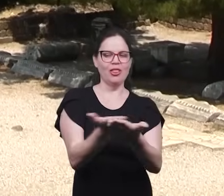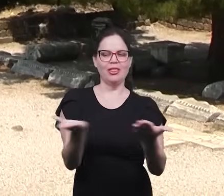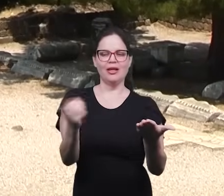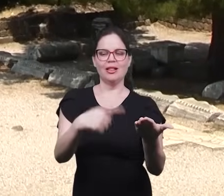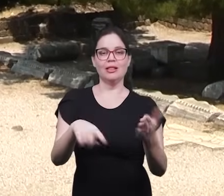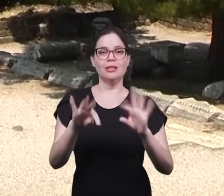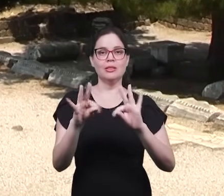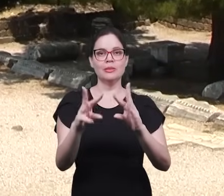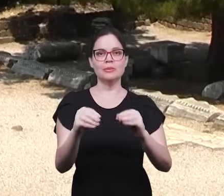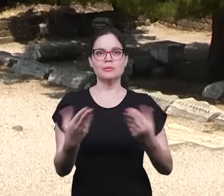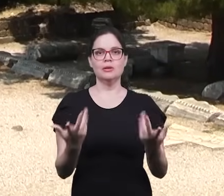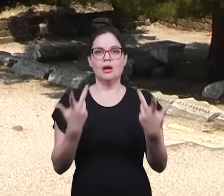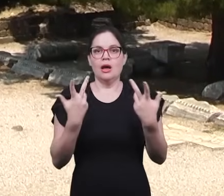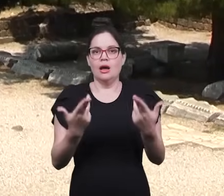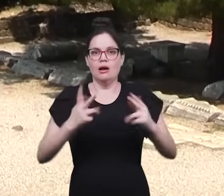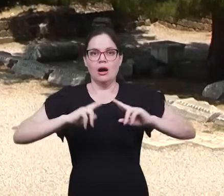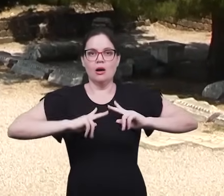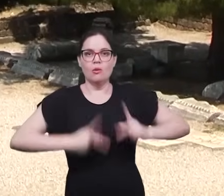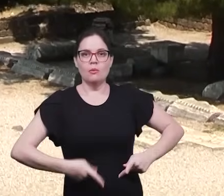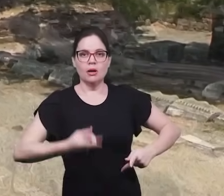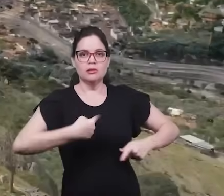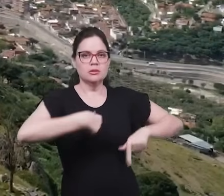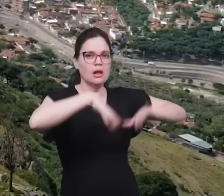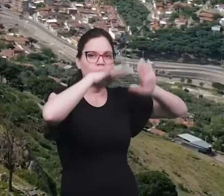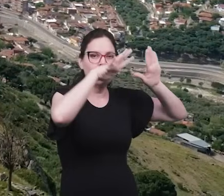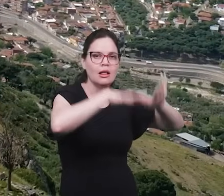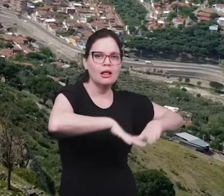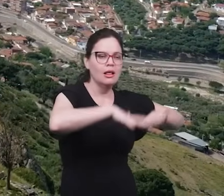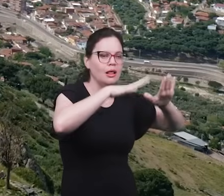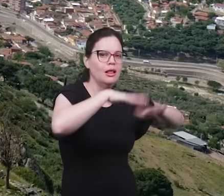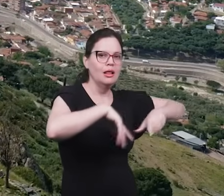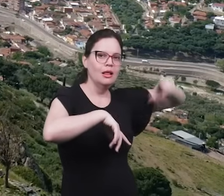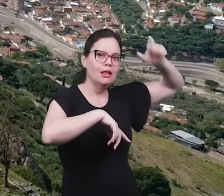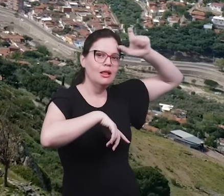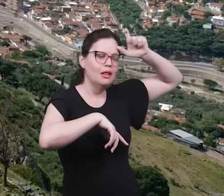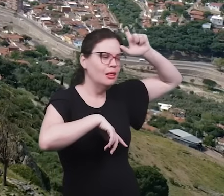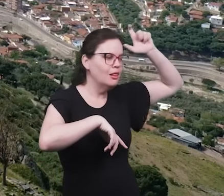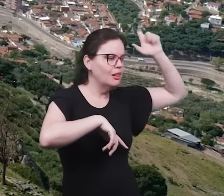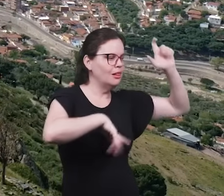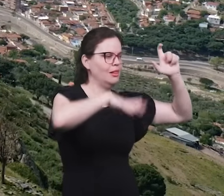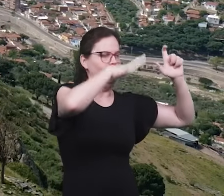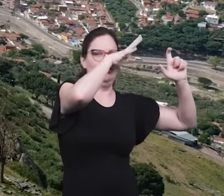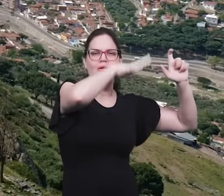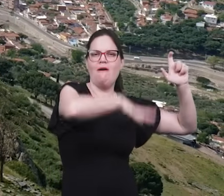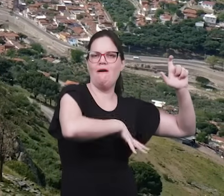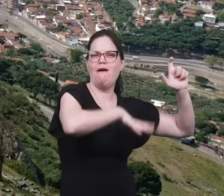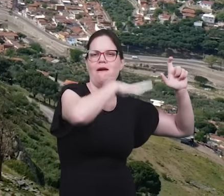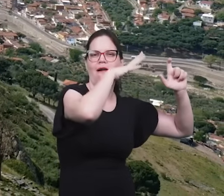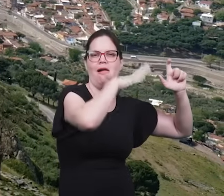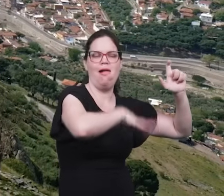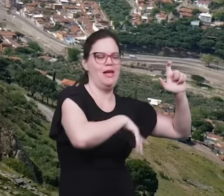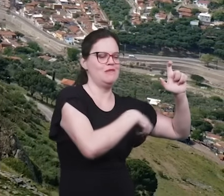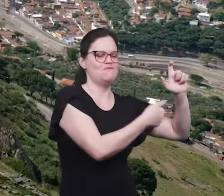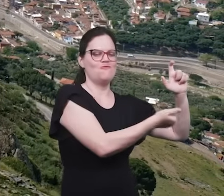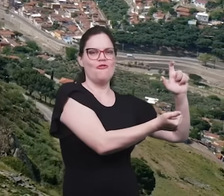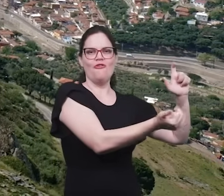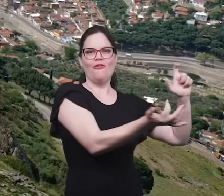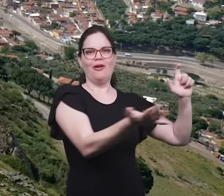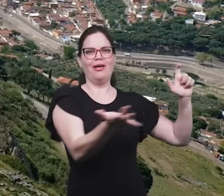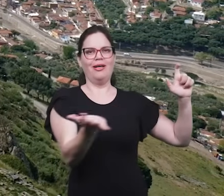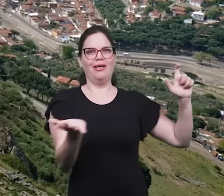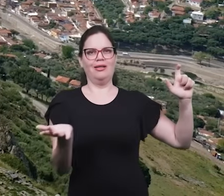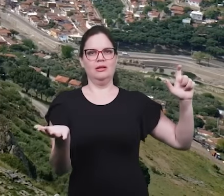tudo, desde que seja dos meus pés. Então o homem se dobra aos pés de um outro